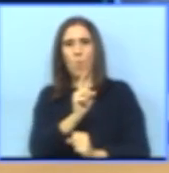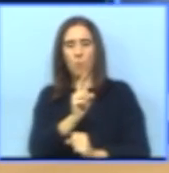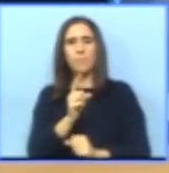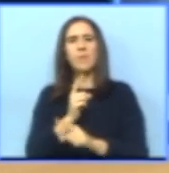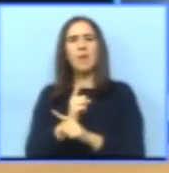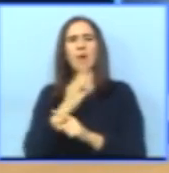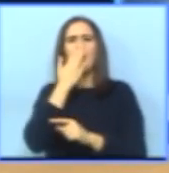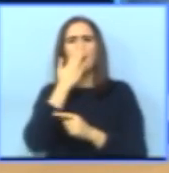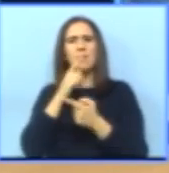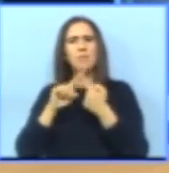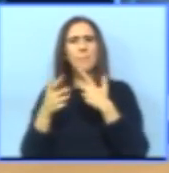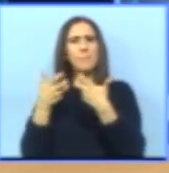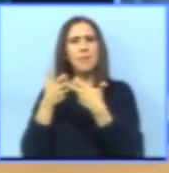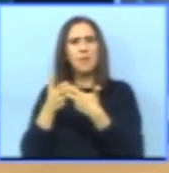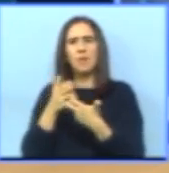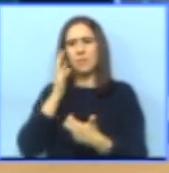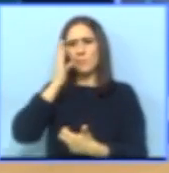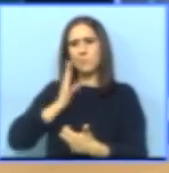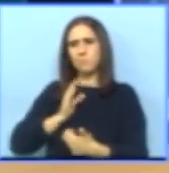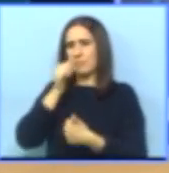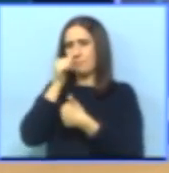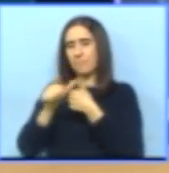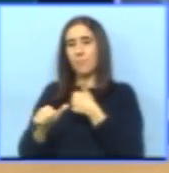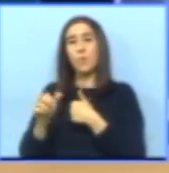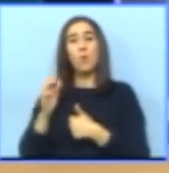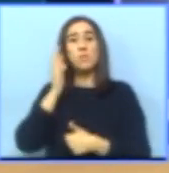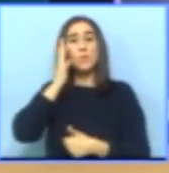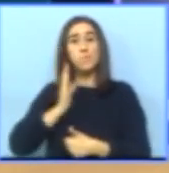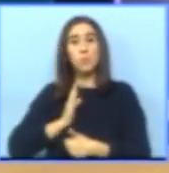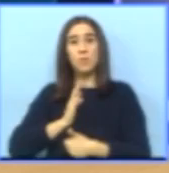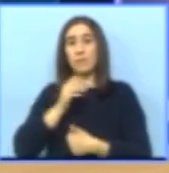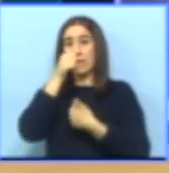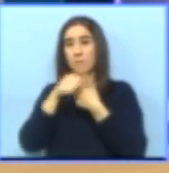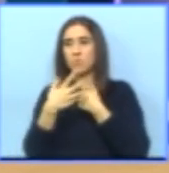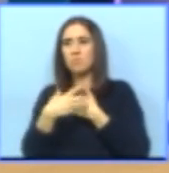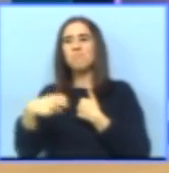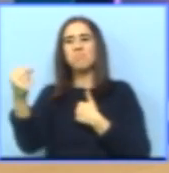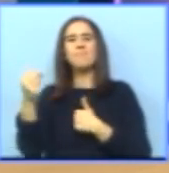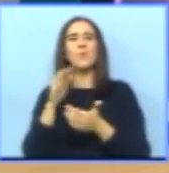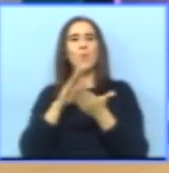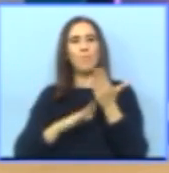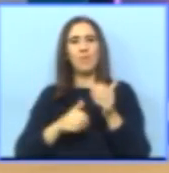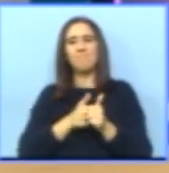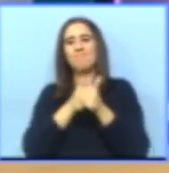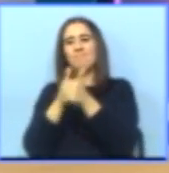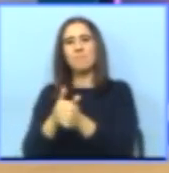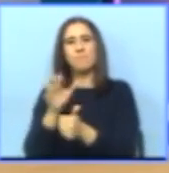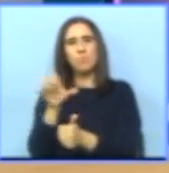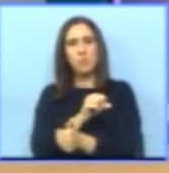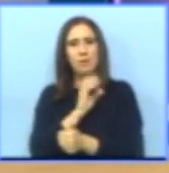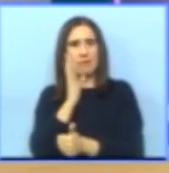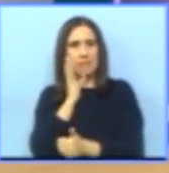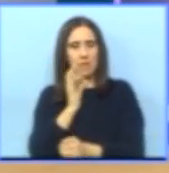numa batalha, se há um soldado inimigo, se há um soldado que é capturado pelo inimigo, com certeza os companheiros tentam ir buscar. E então